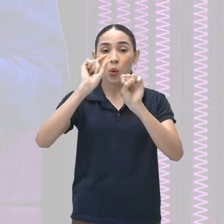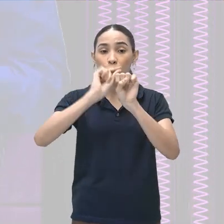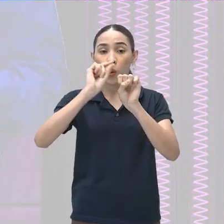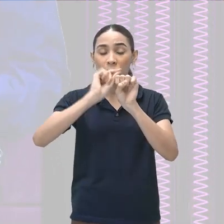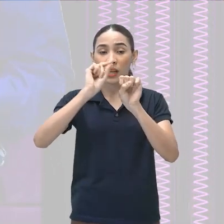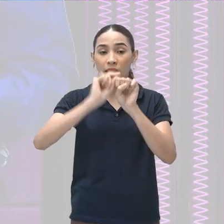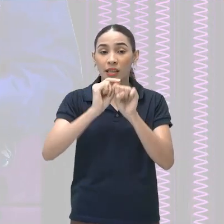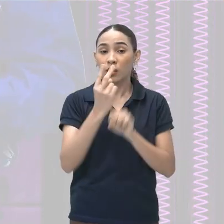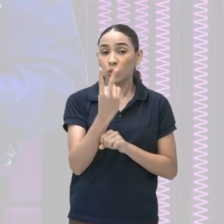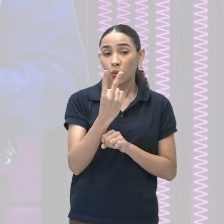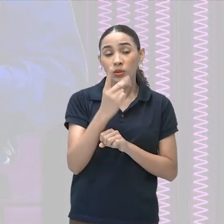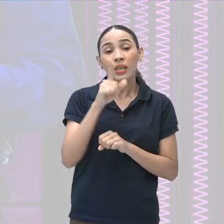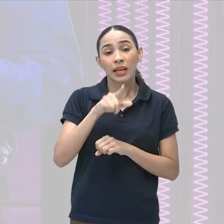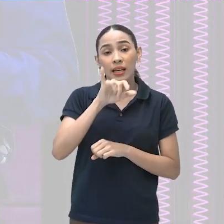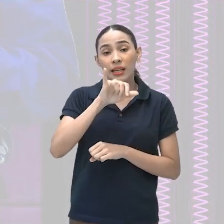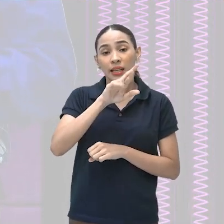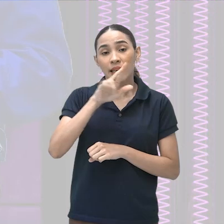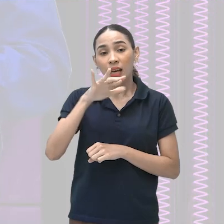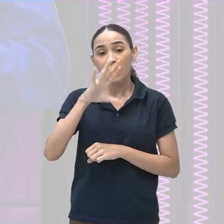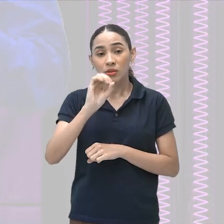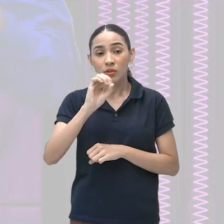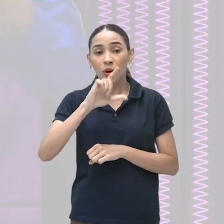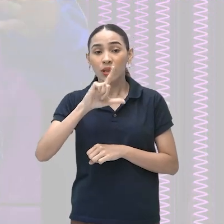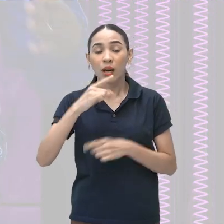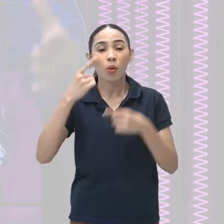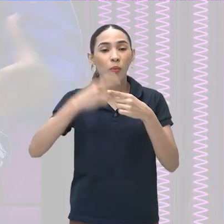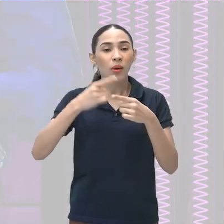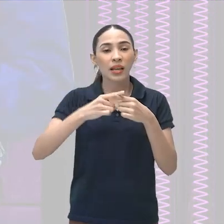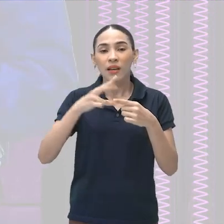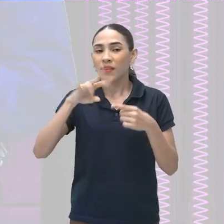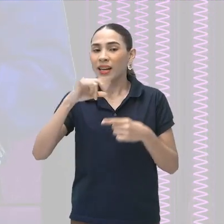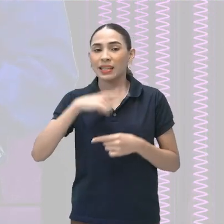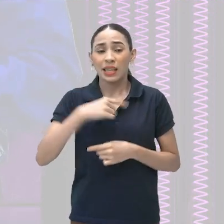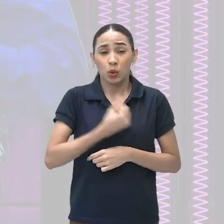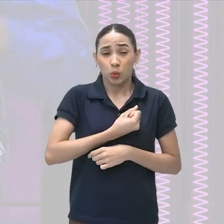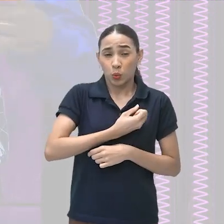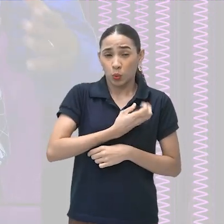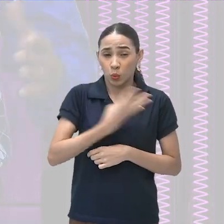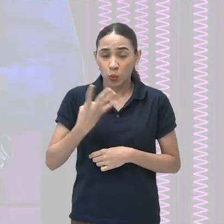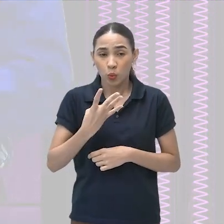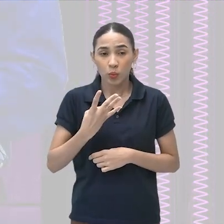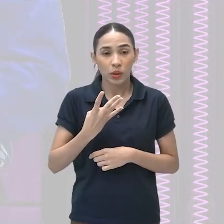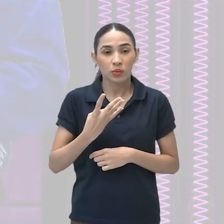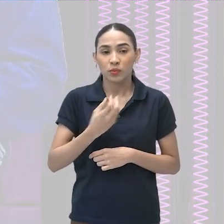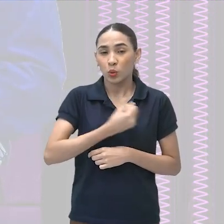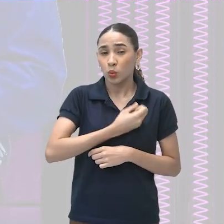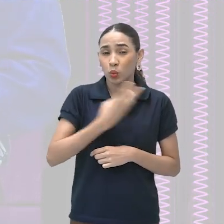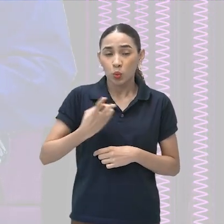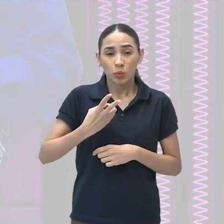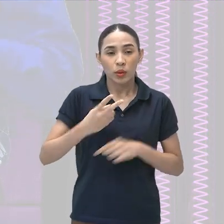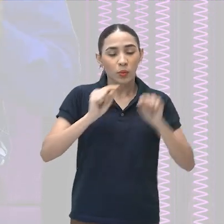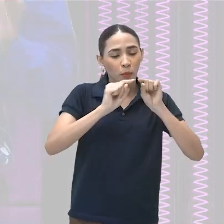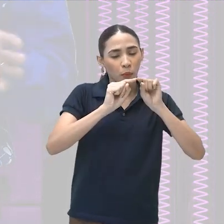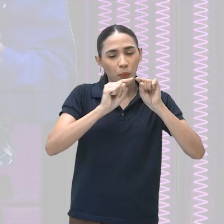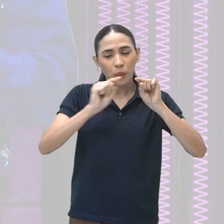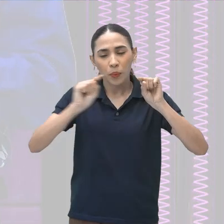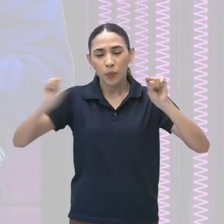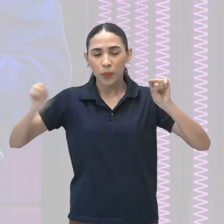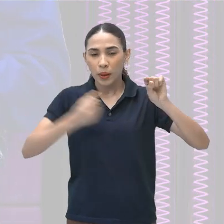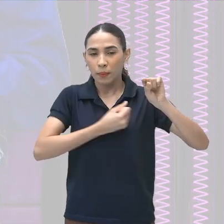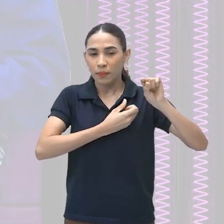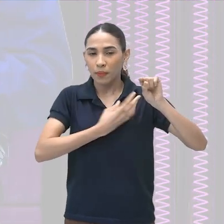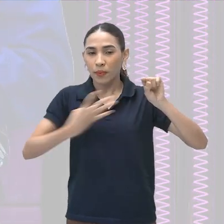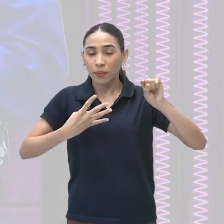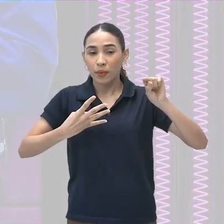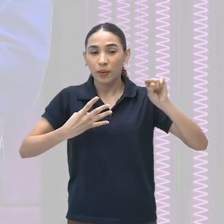Ele é um número irracional, porque ele vai ter uma infinidade, infinitas casas decimais. Então, ele não tem